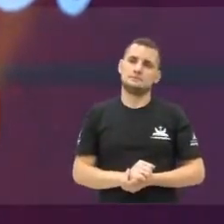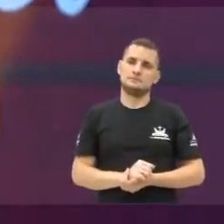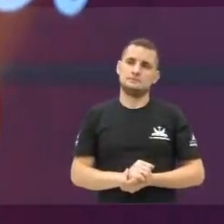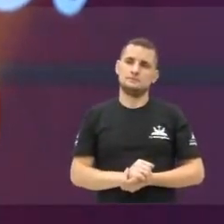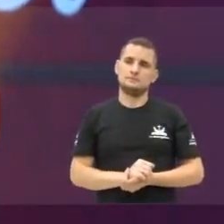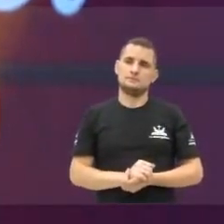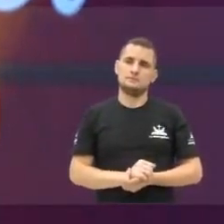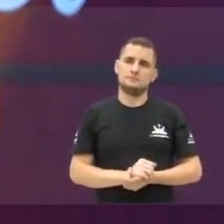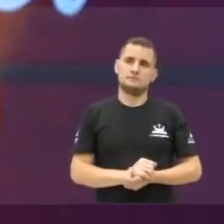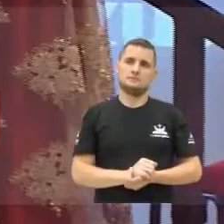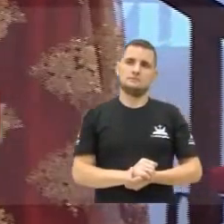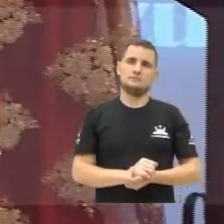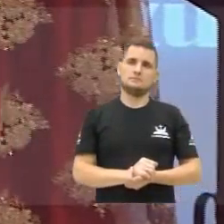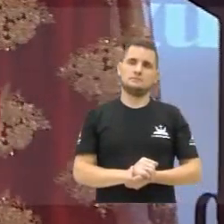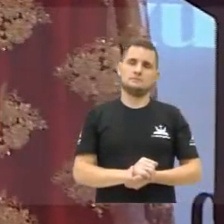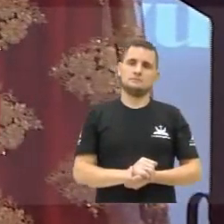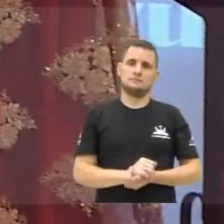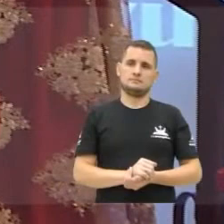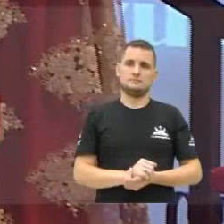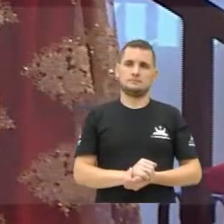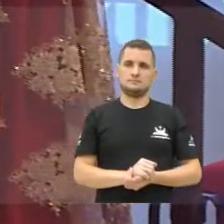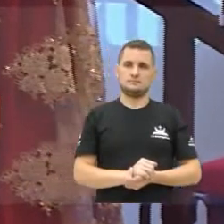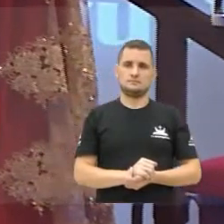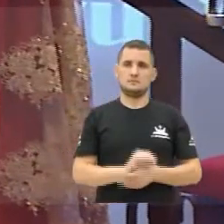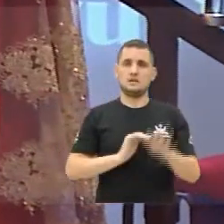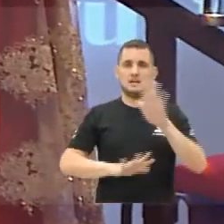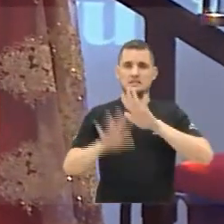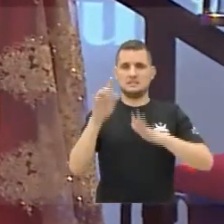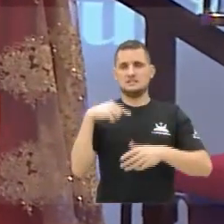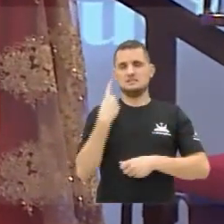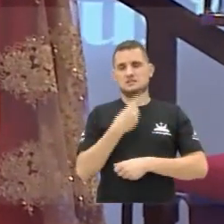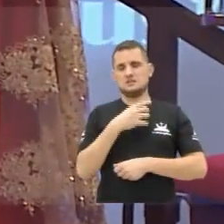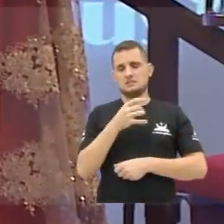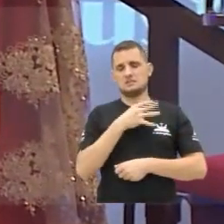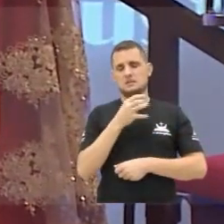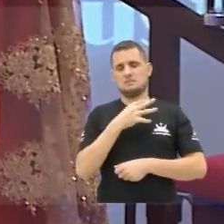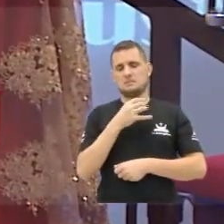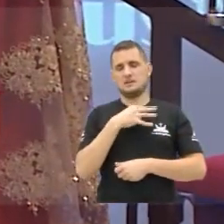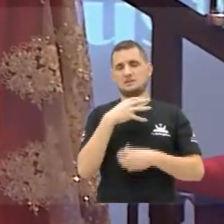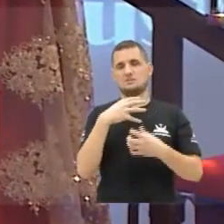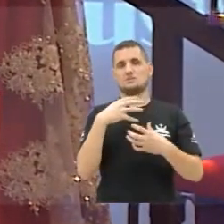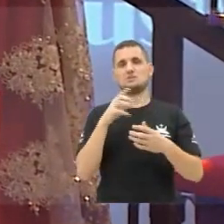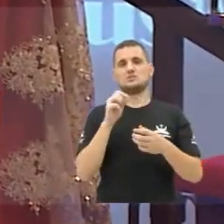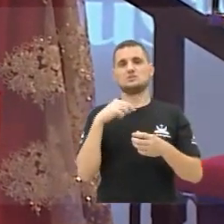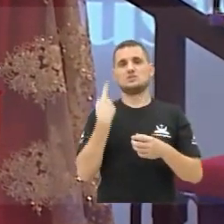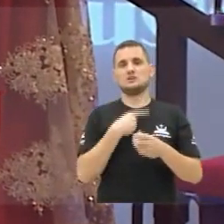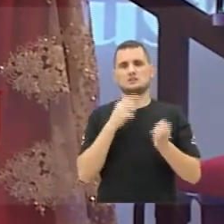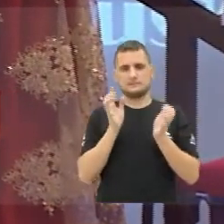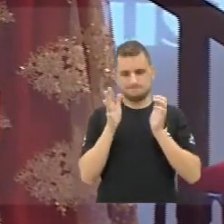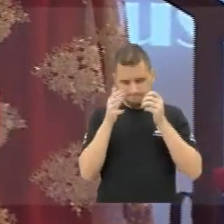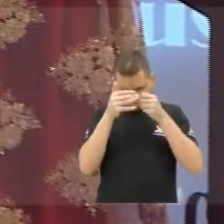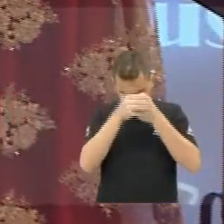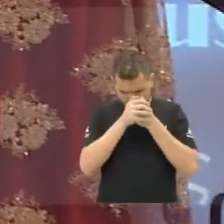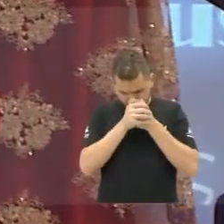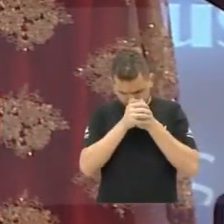O medo faz a gente agir como Elias, entrar numa caverna. E